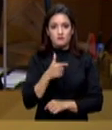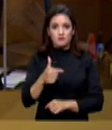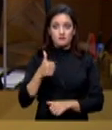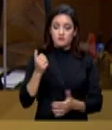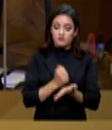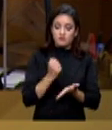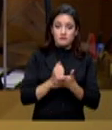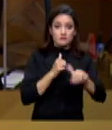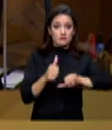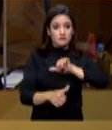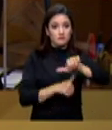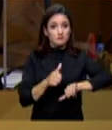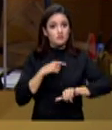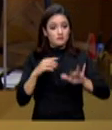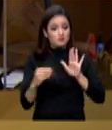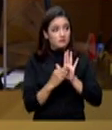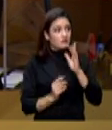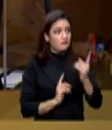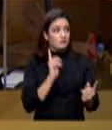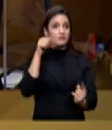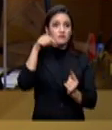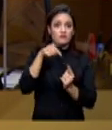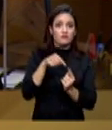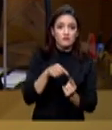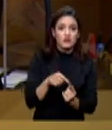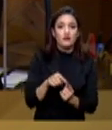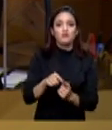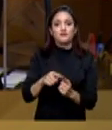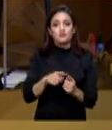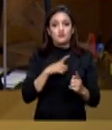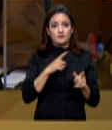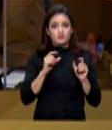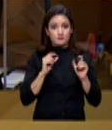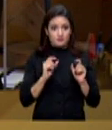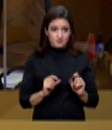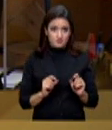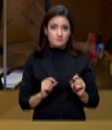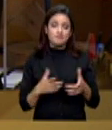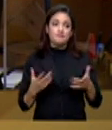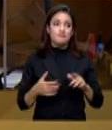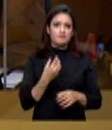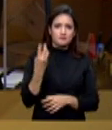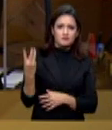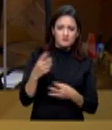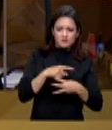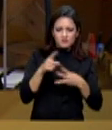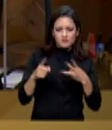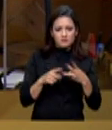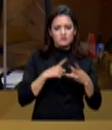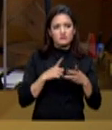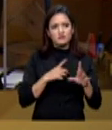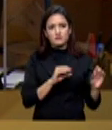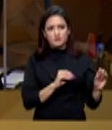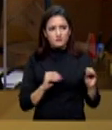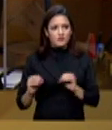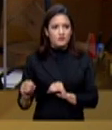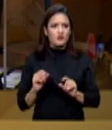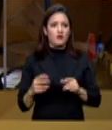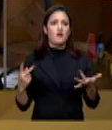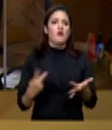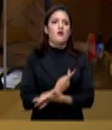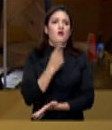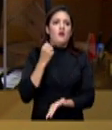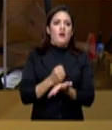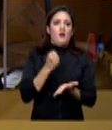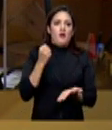viabiliza a inclusão das metas de universalização o terceiro cenário de transição por sua vez incide